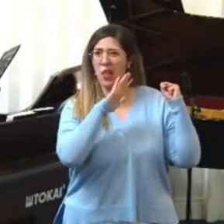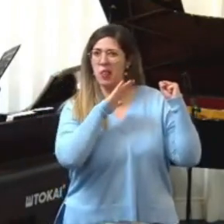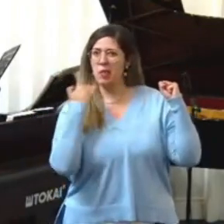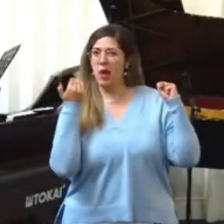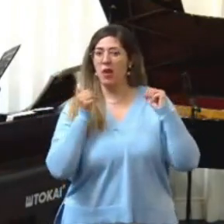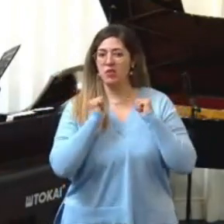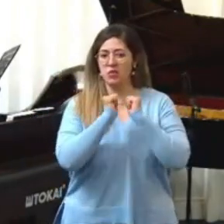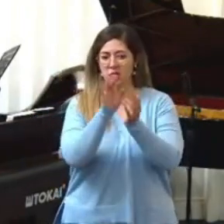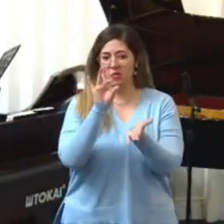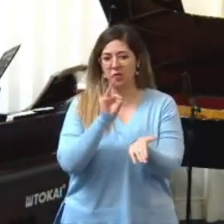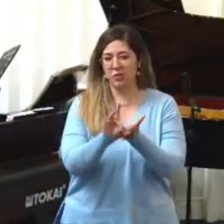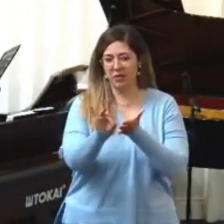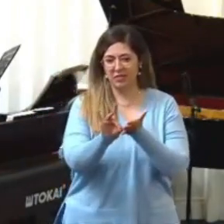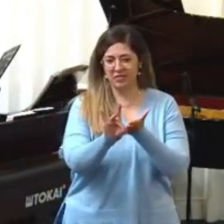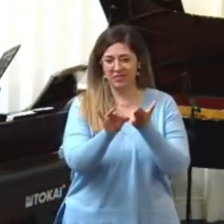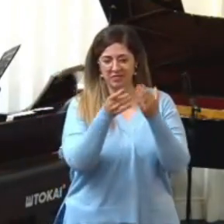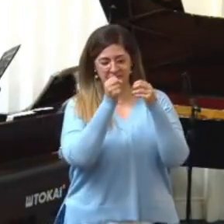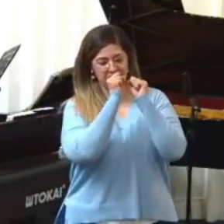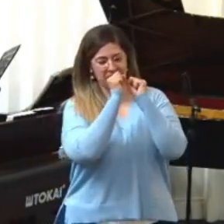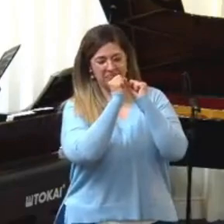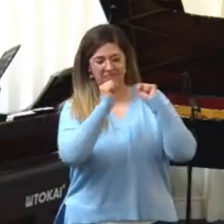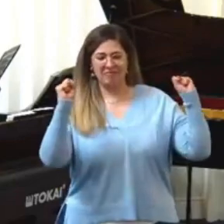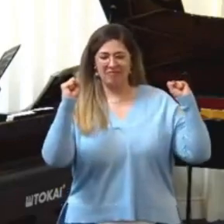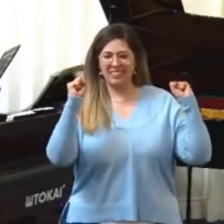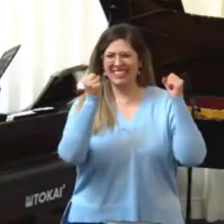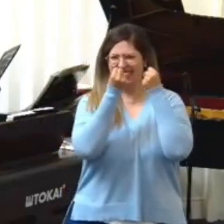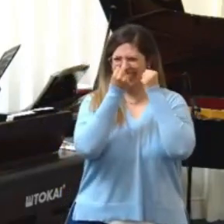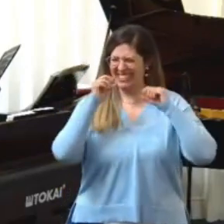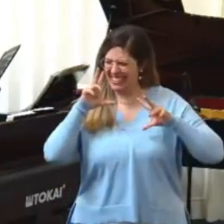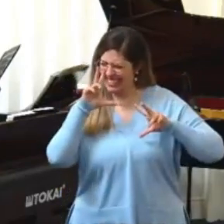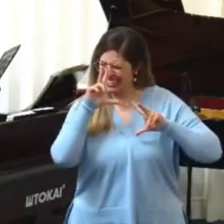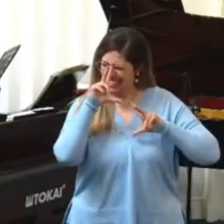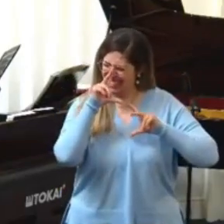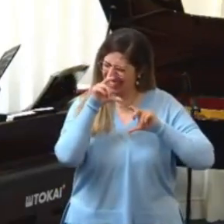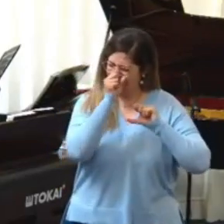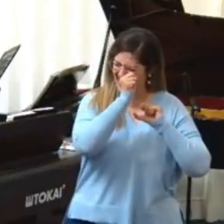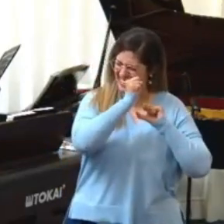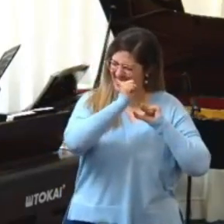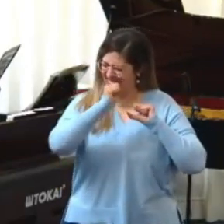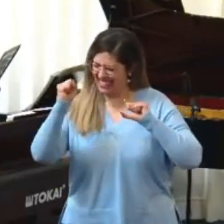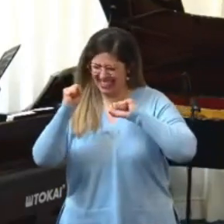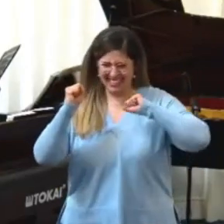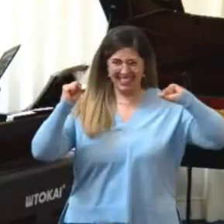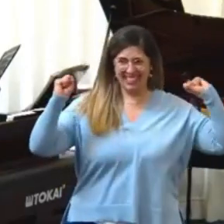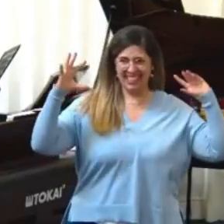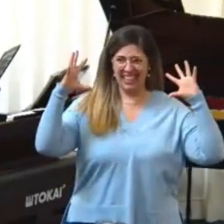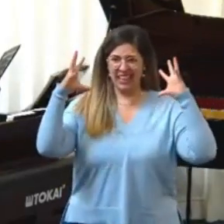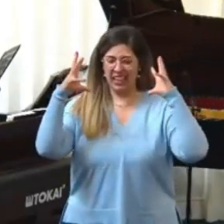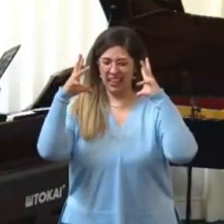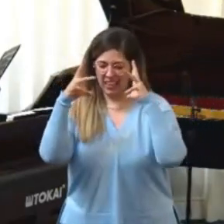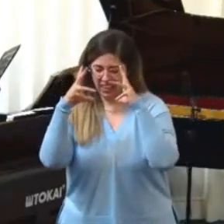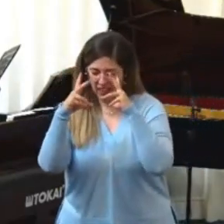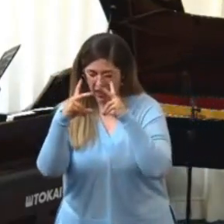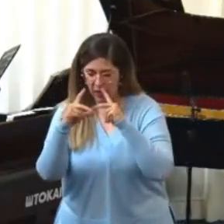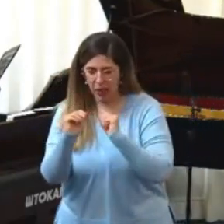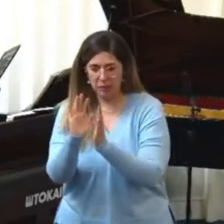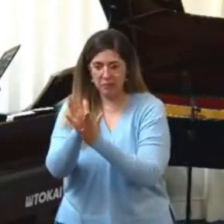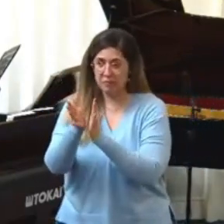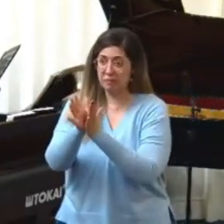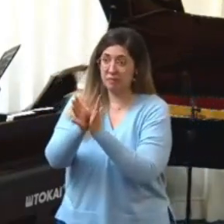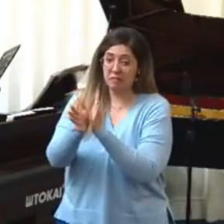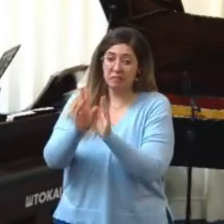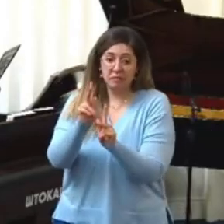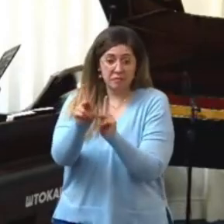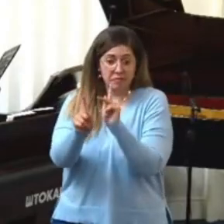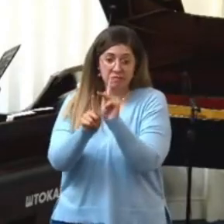os filisteus. E empurrou com toda a sua força, e o templo caiu sobre os governantes e sobre todo o